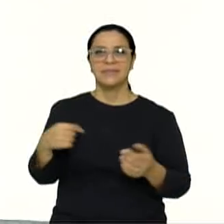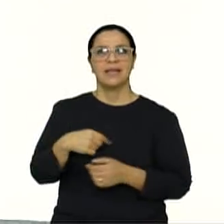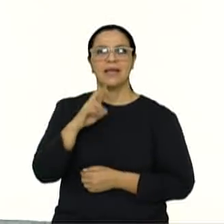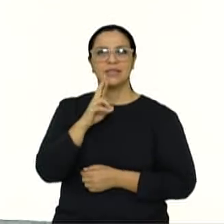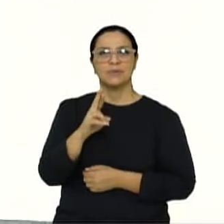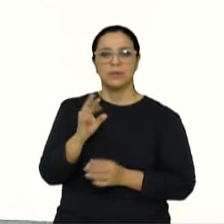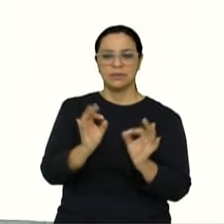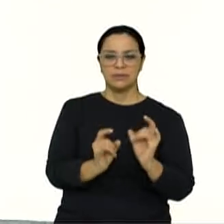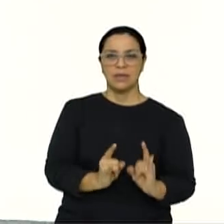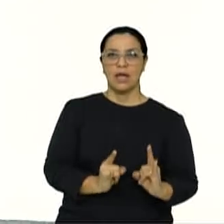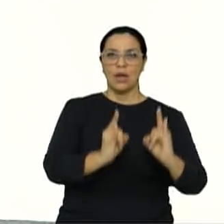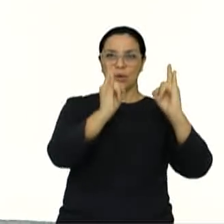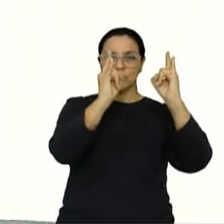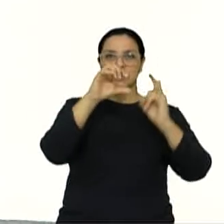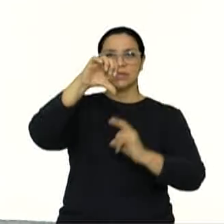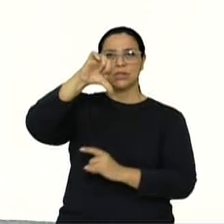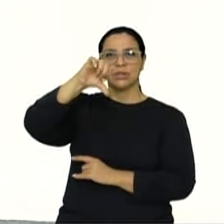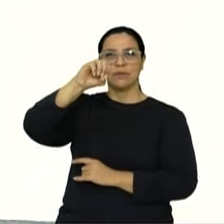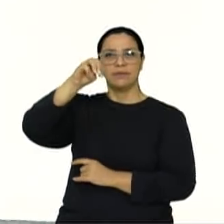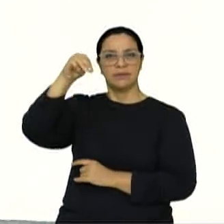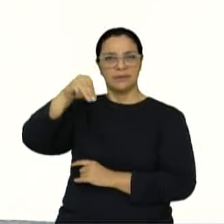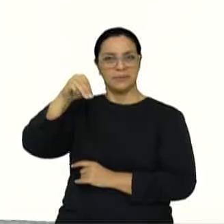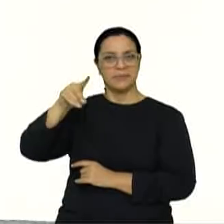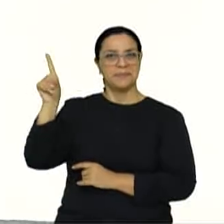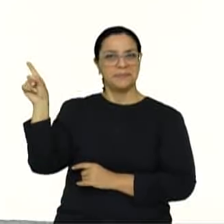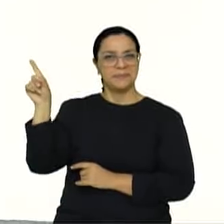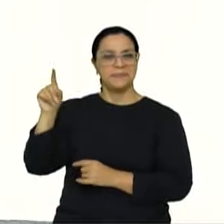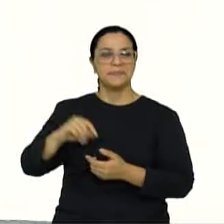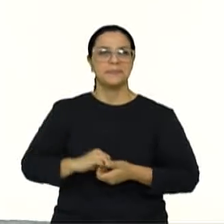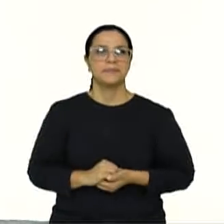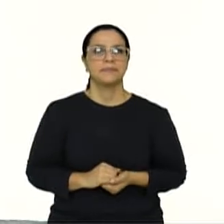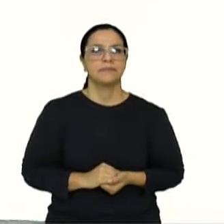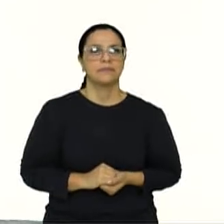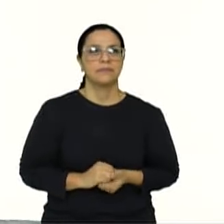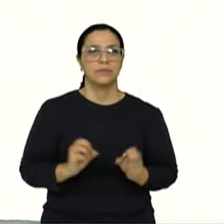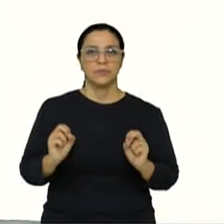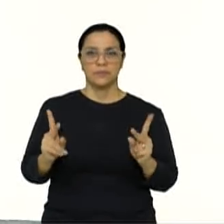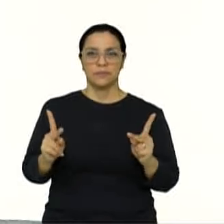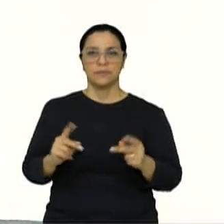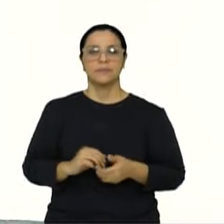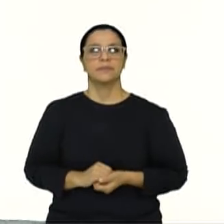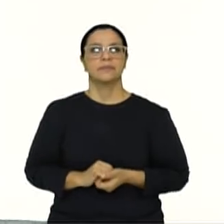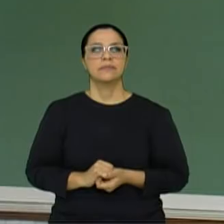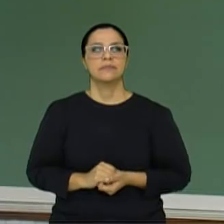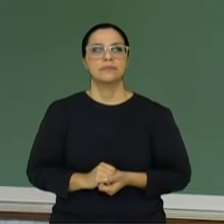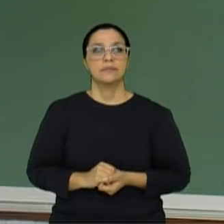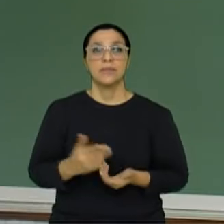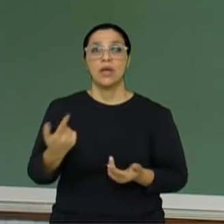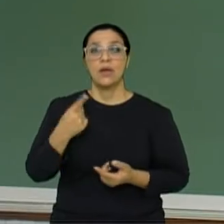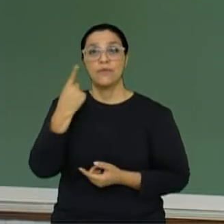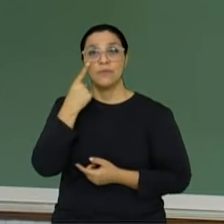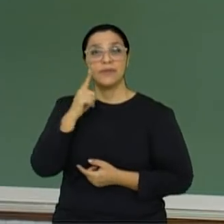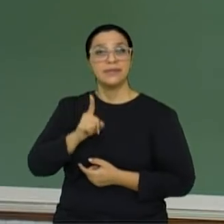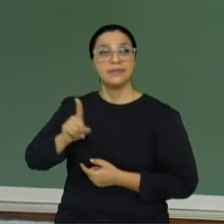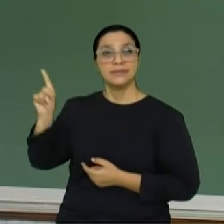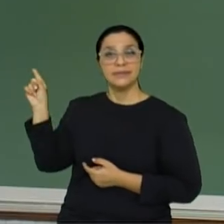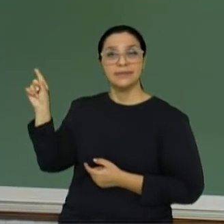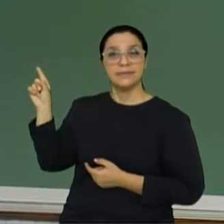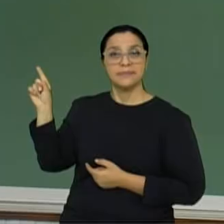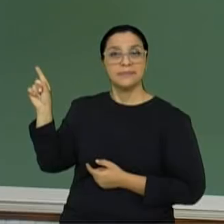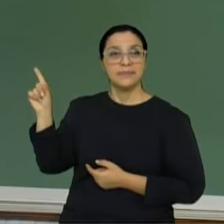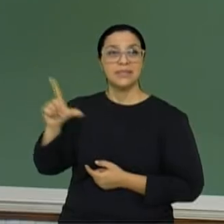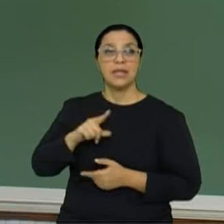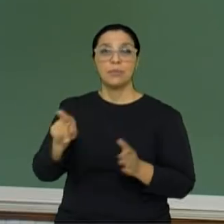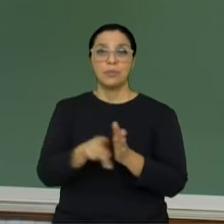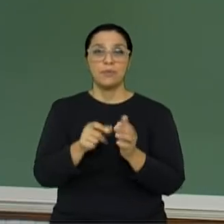do prédio é de 90 metros. Ok. Vamos ao próximo, né? O próximo